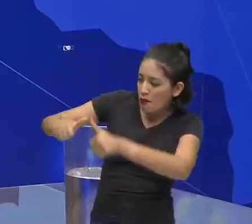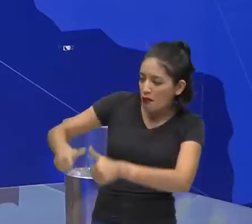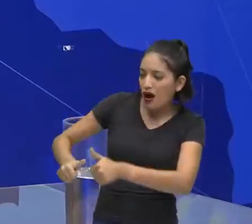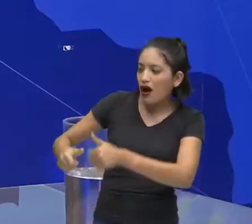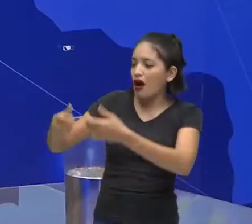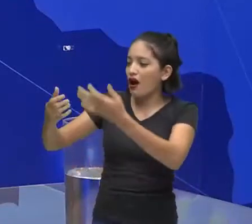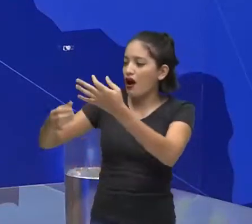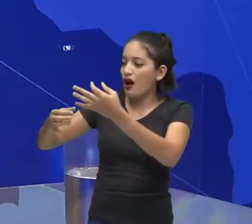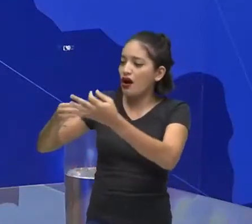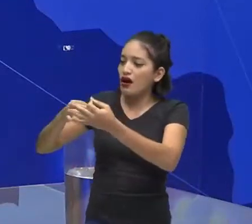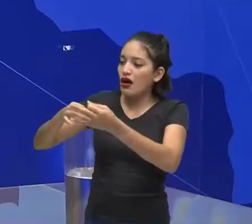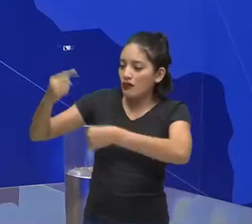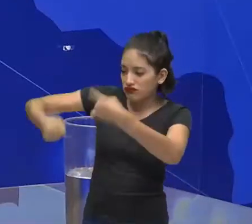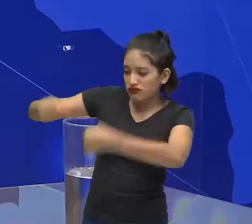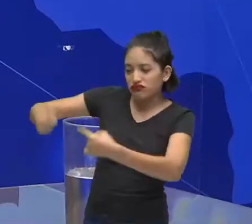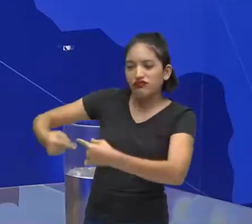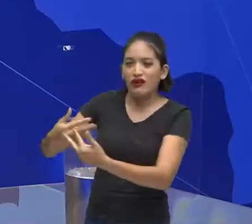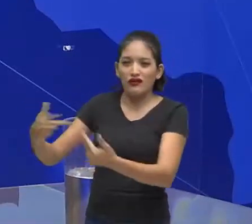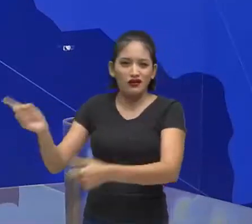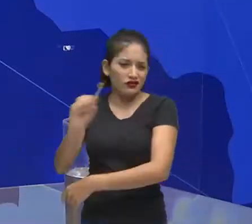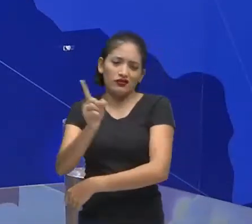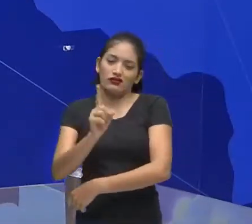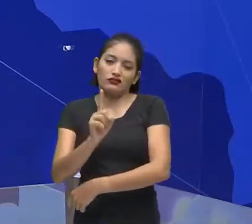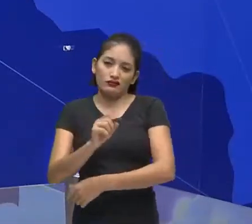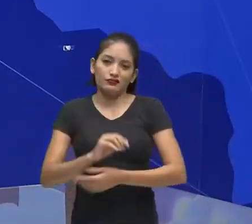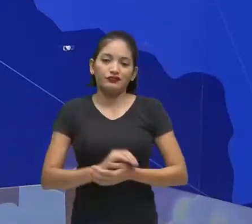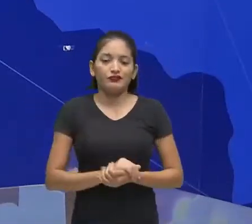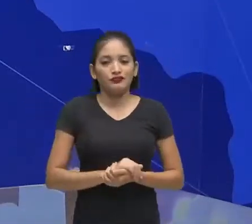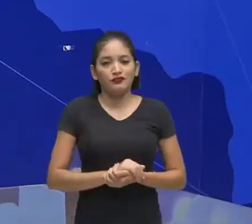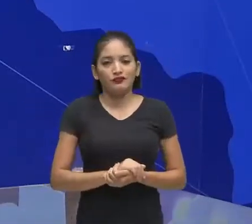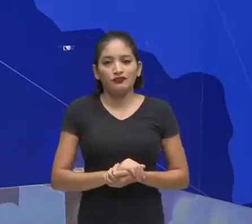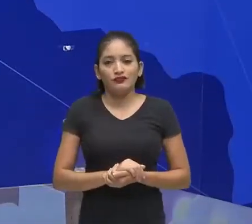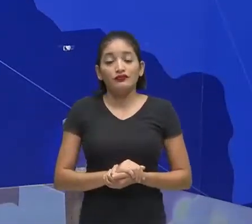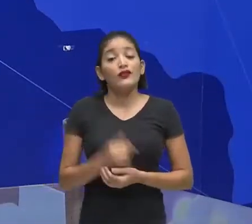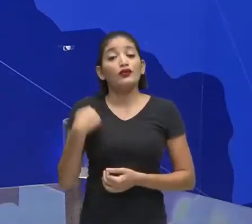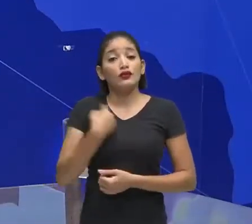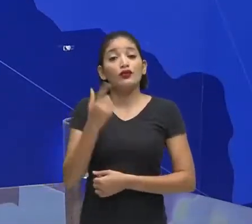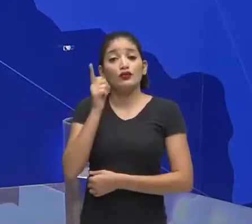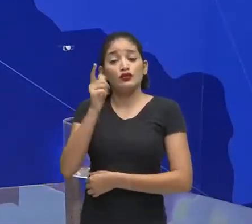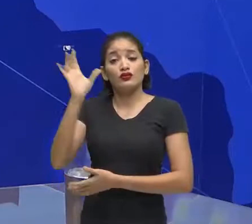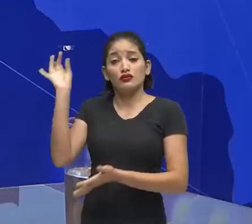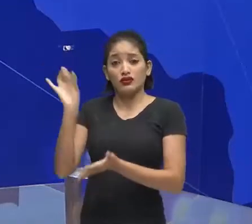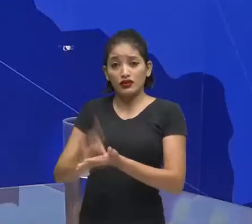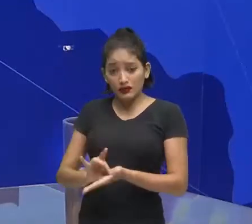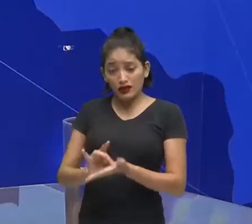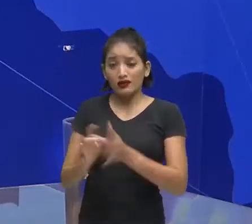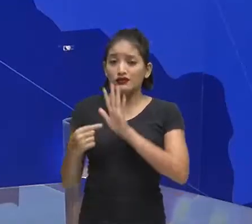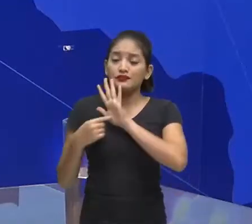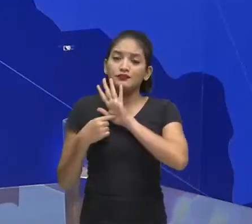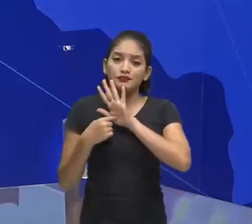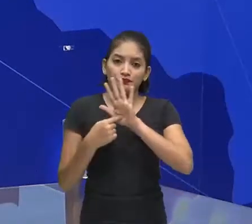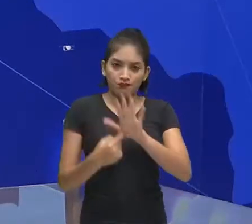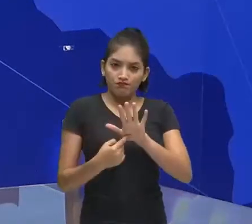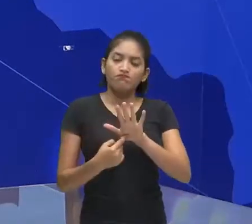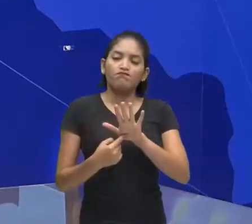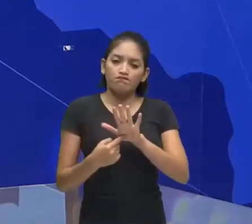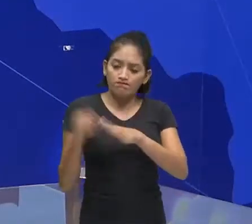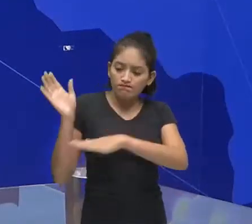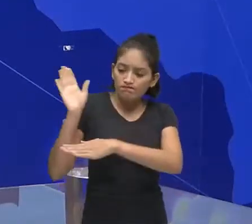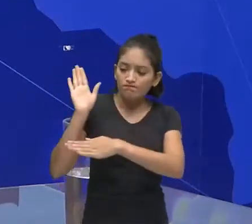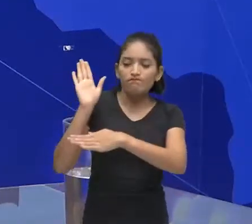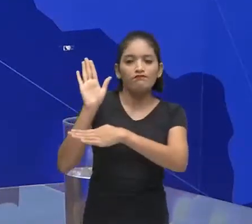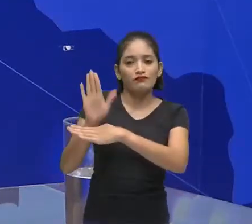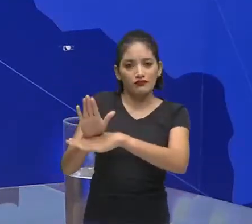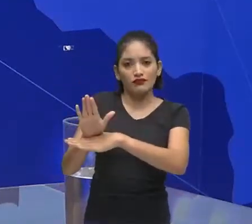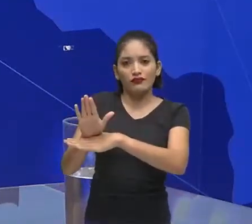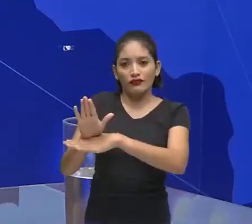ao longo da nossa existência, ao longo da nossa formação. Né? Que a gente consiga, de fato, trazer um apoio.